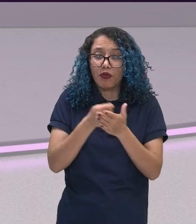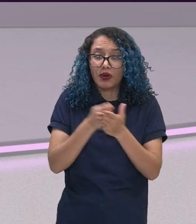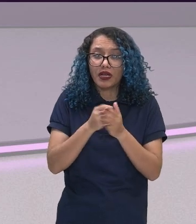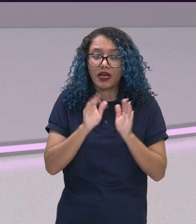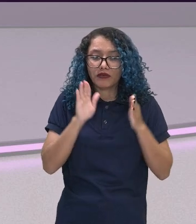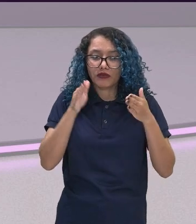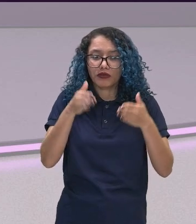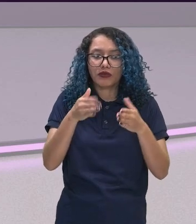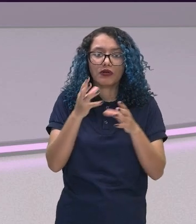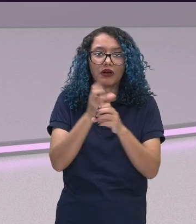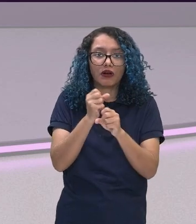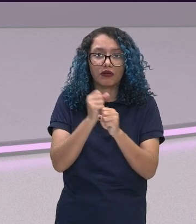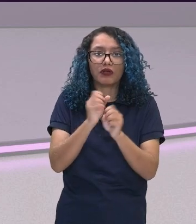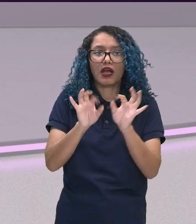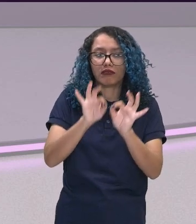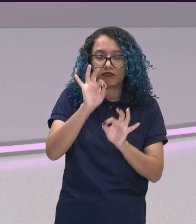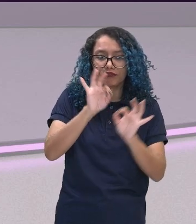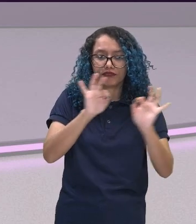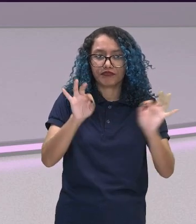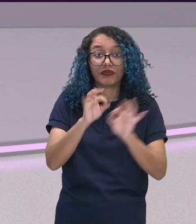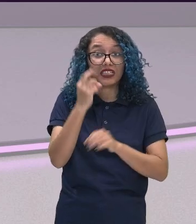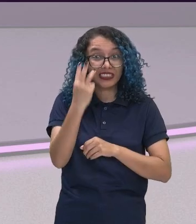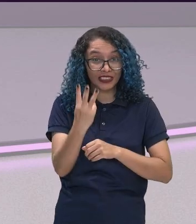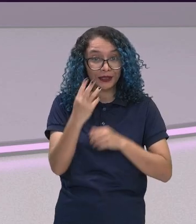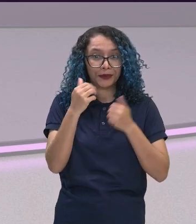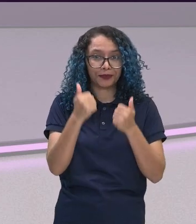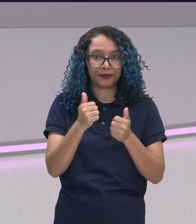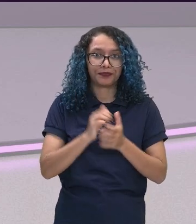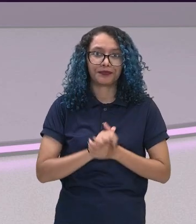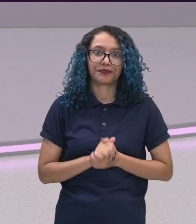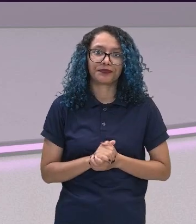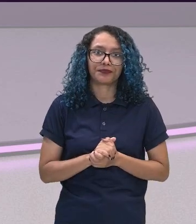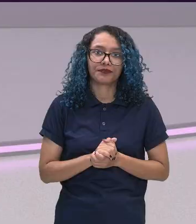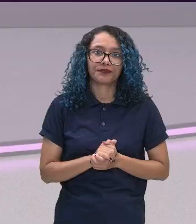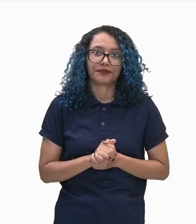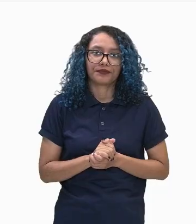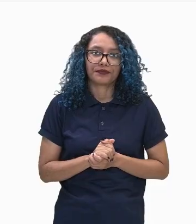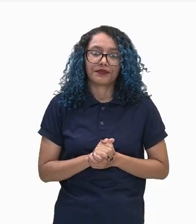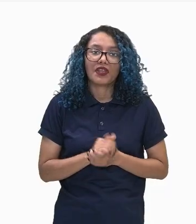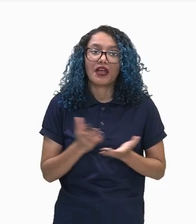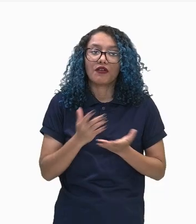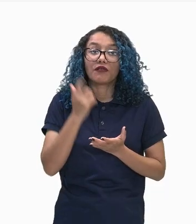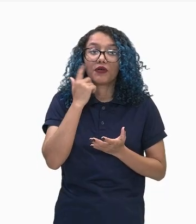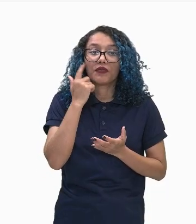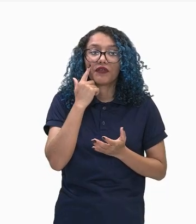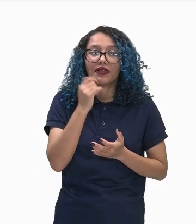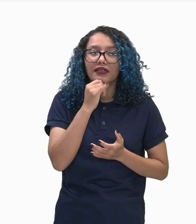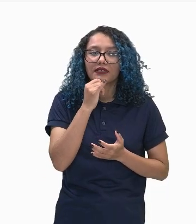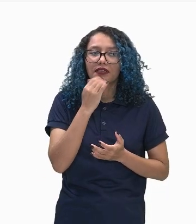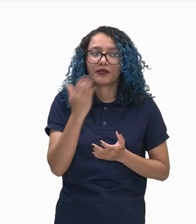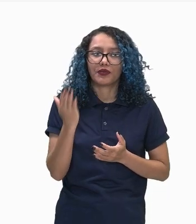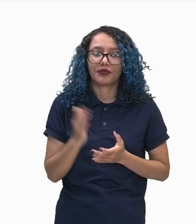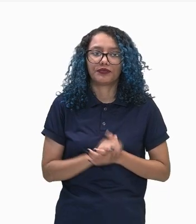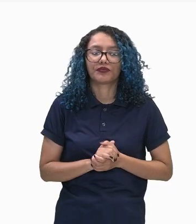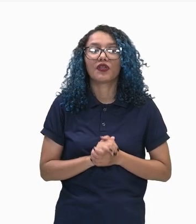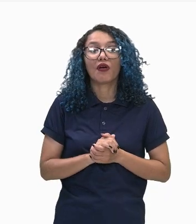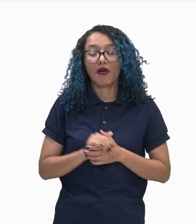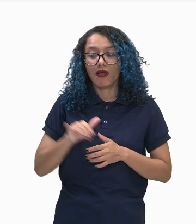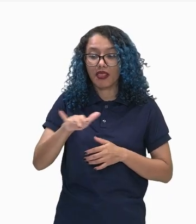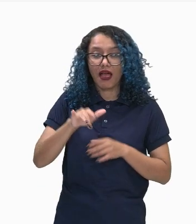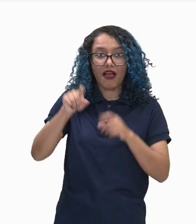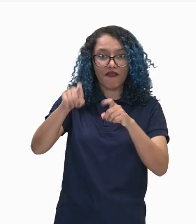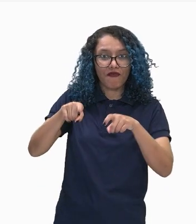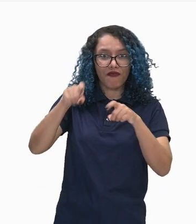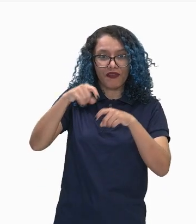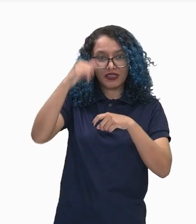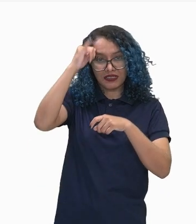legal? Bom, disse isso para você, lembramos que é um cálculo do volume, o que é um paralelepípedo, vamos para um exemplo. Na fazenda de Dona Maria,